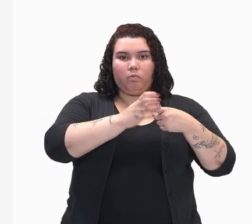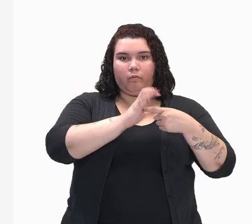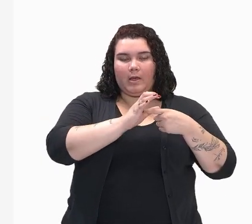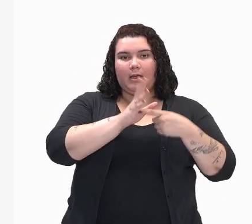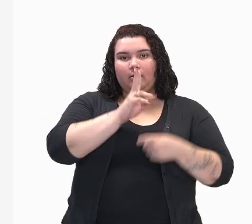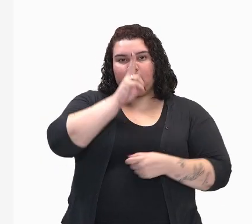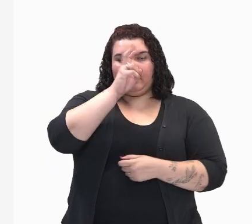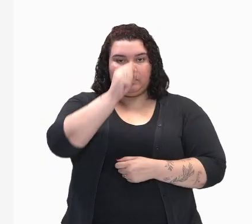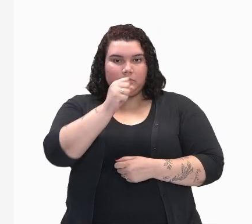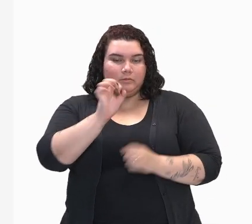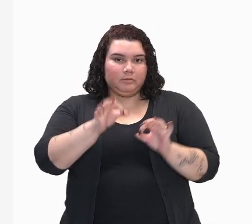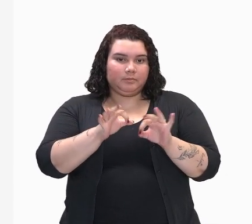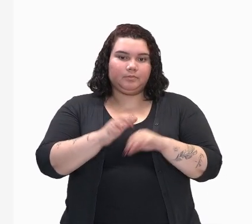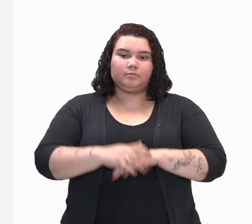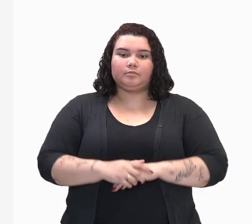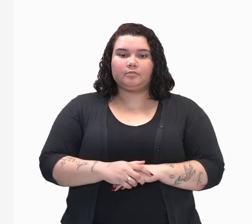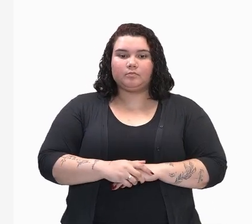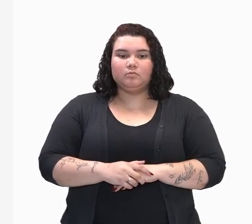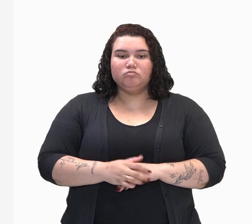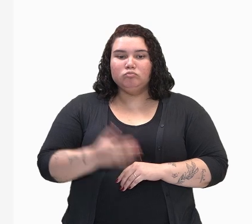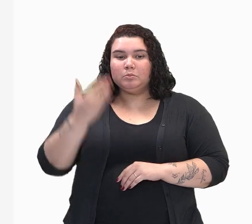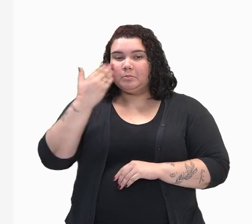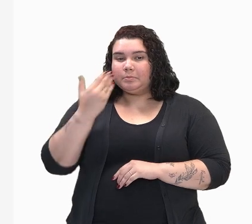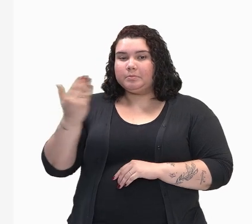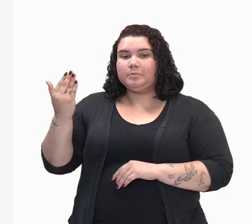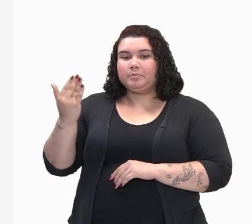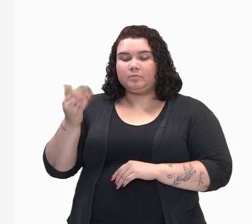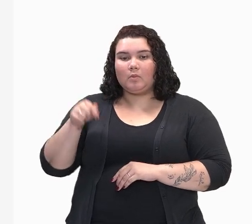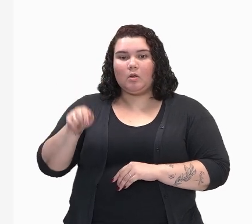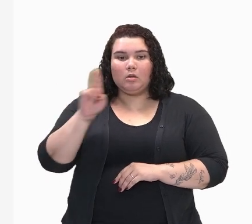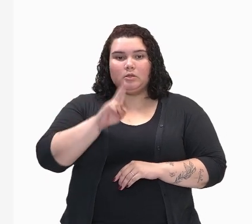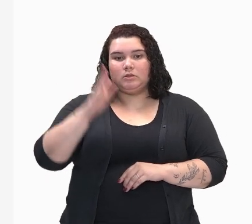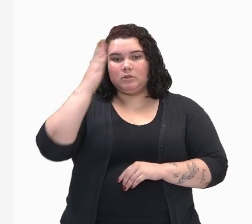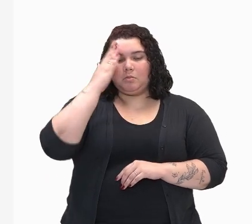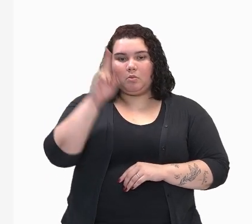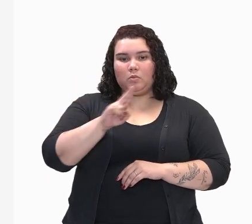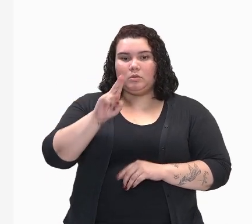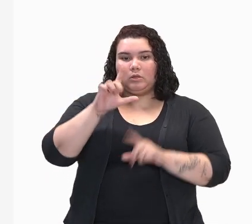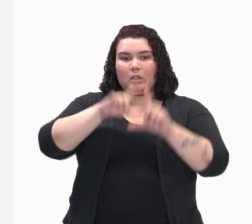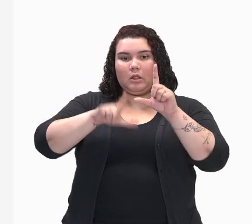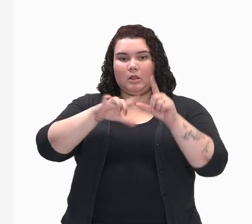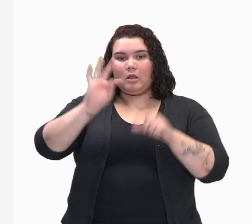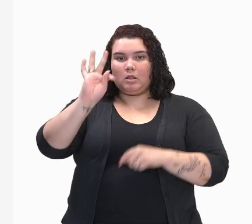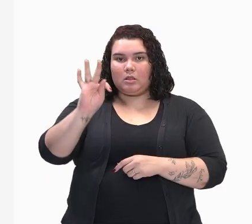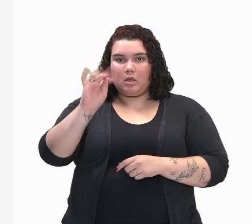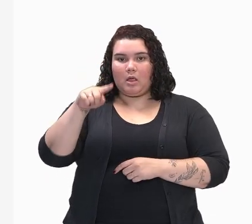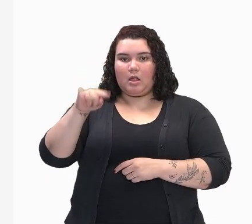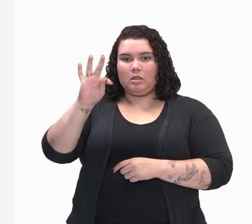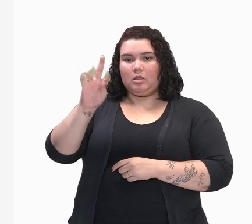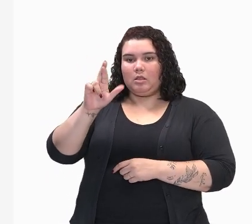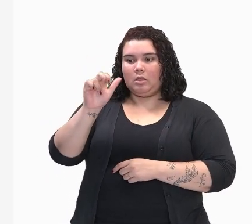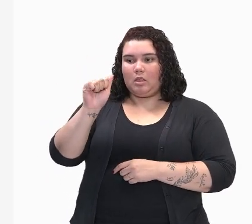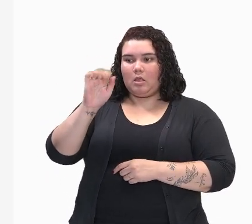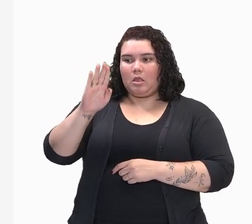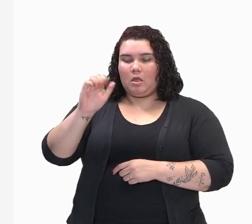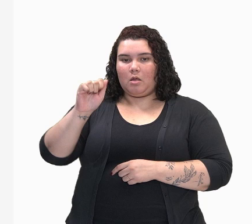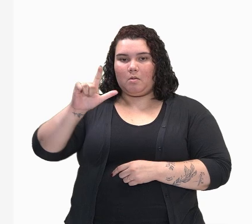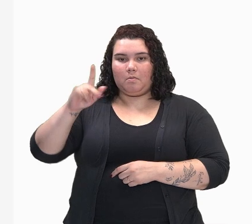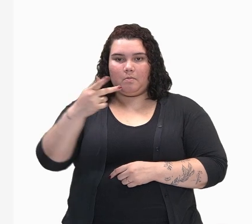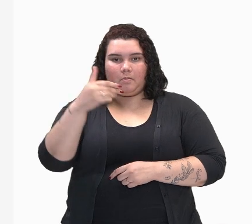motora. A eficiência de uma máquina é medida pelo trabalho de sua força em relação ao tempo